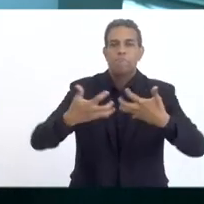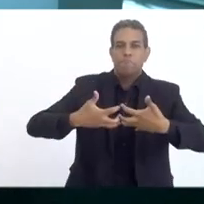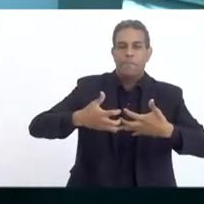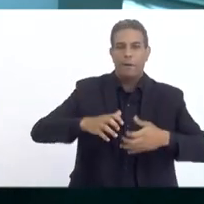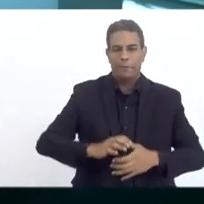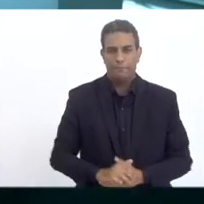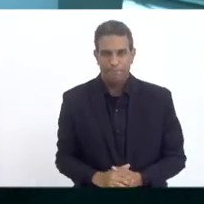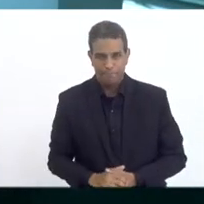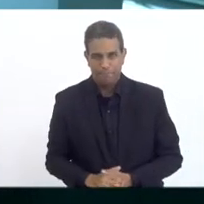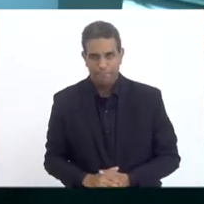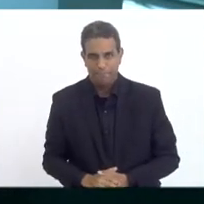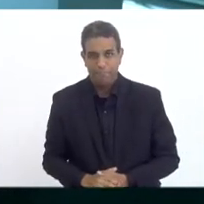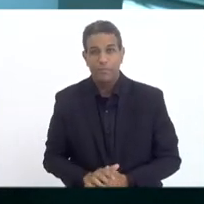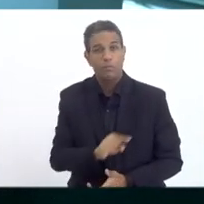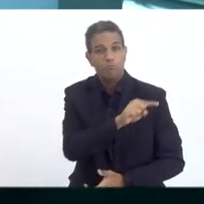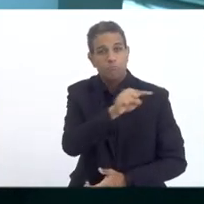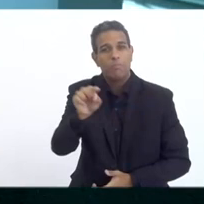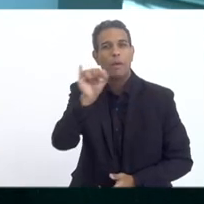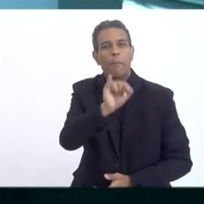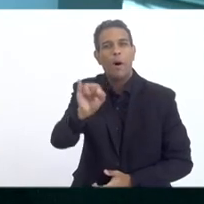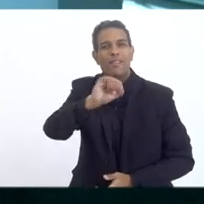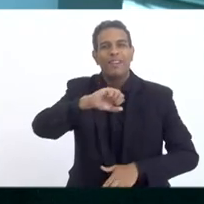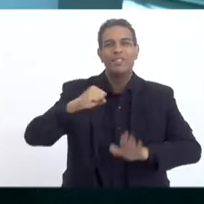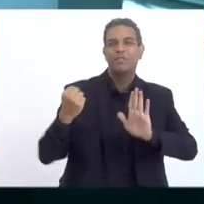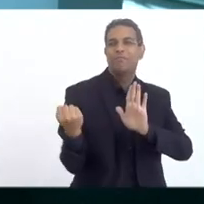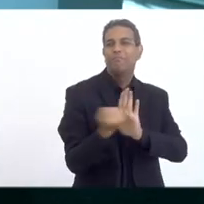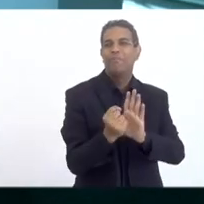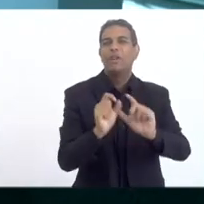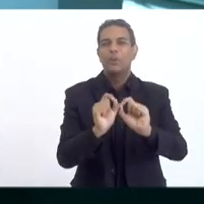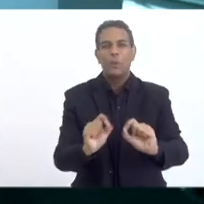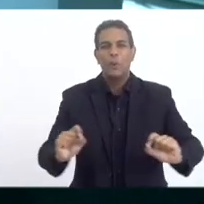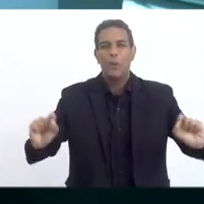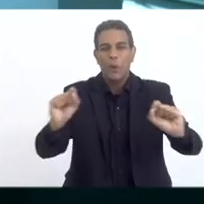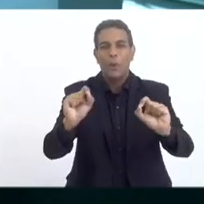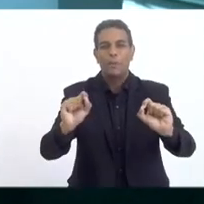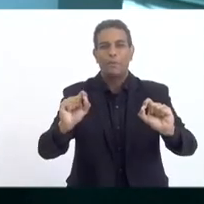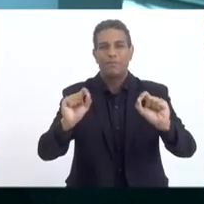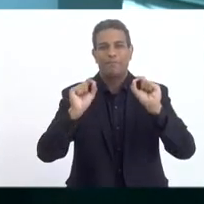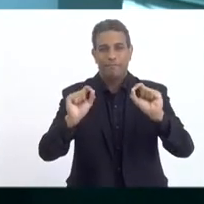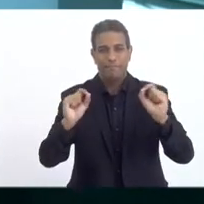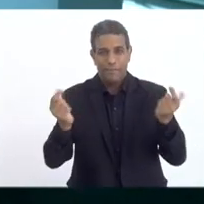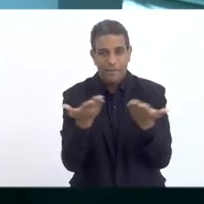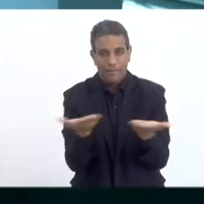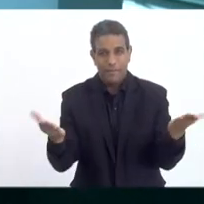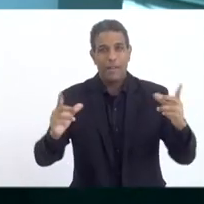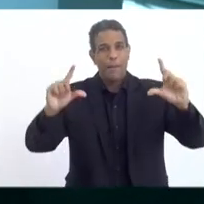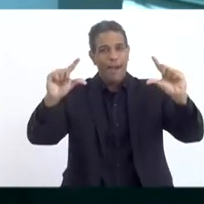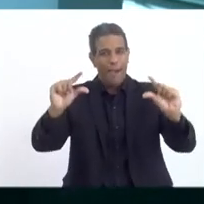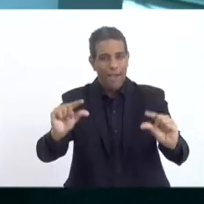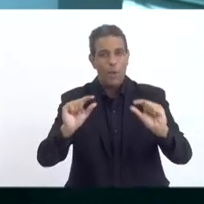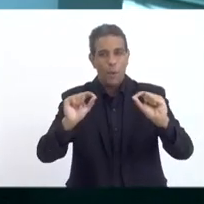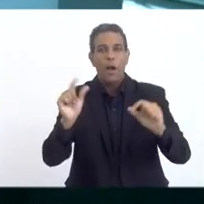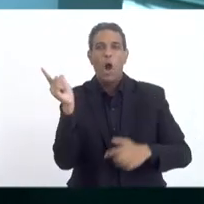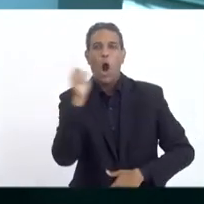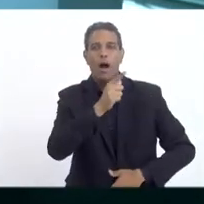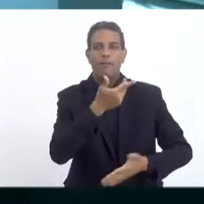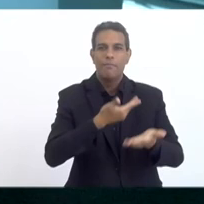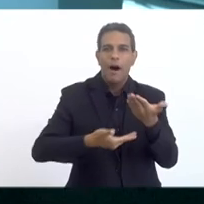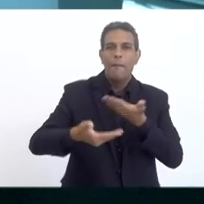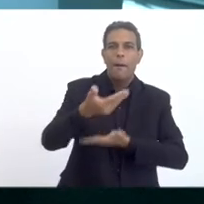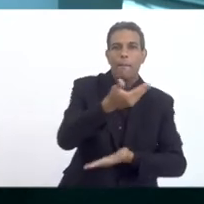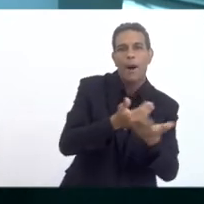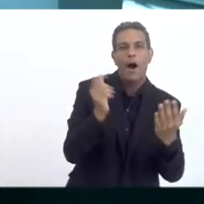deles. E, por fim, senhores, o mais importante é que, a despeito do impacto orçamentário muito baixo, a gente vai ter um ganho